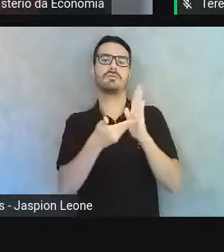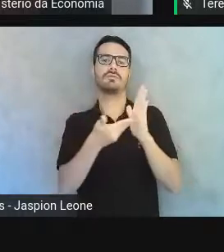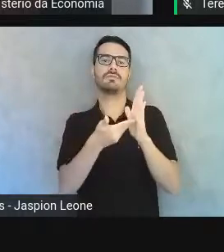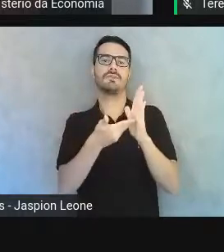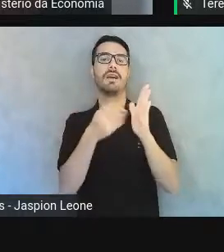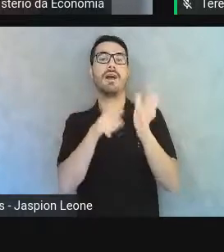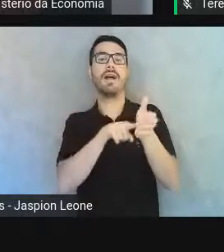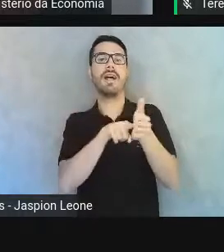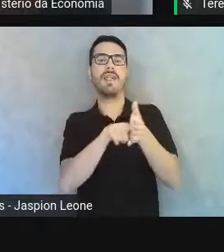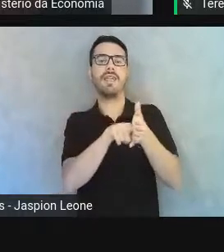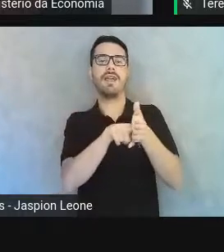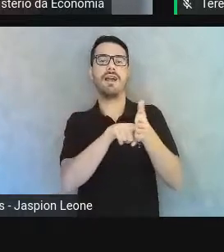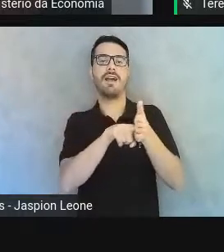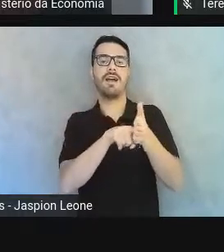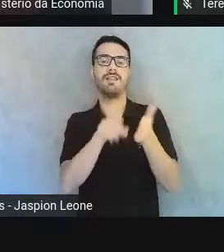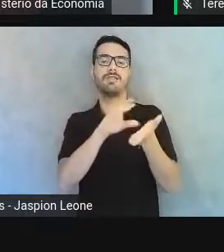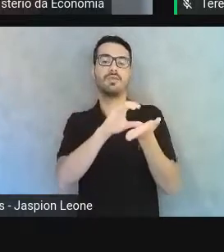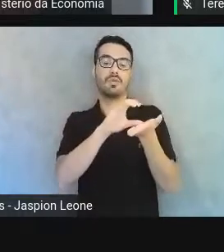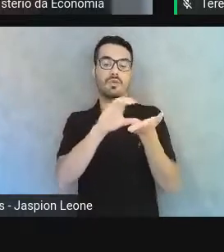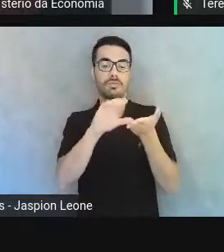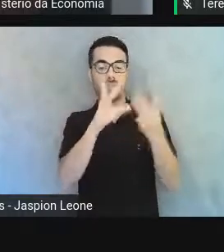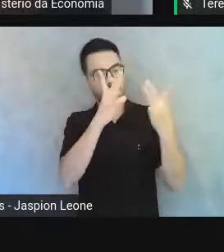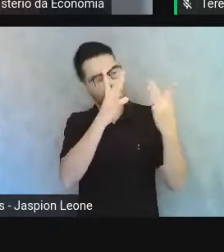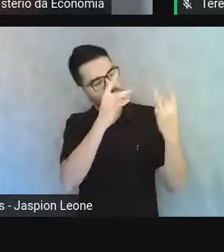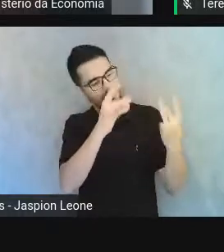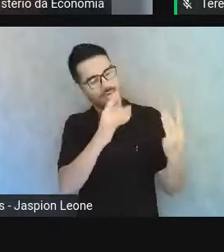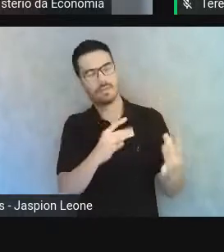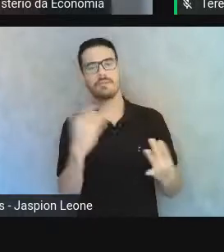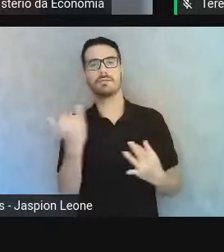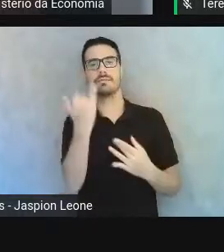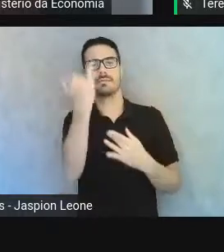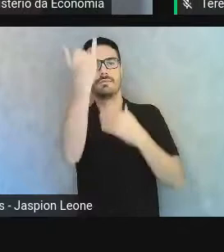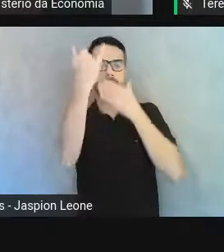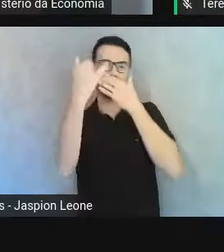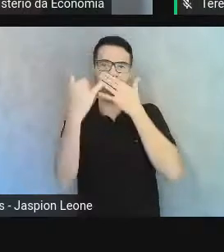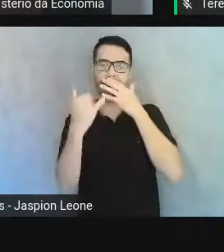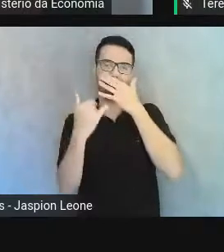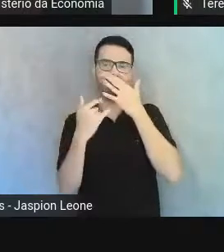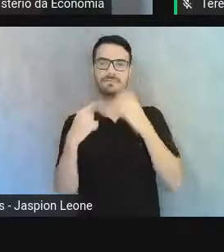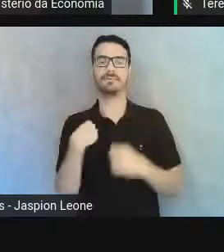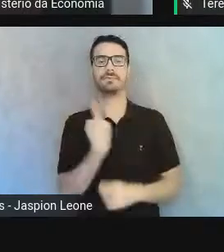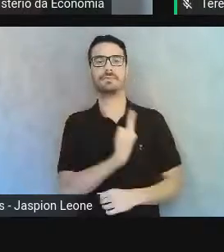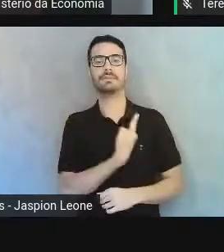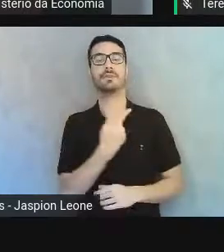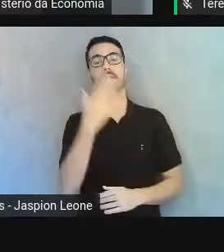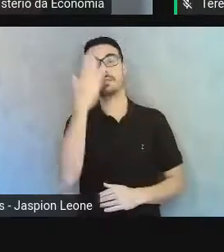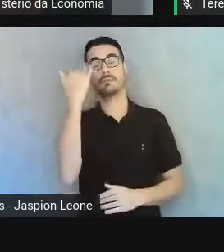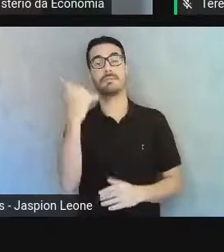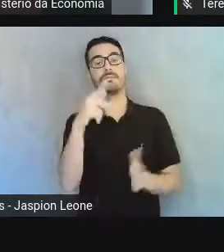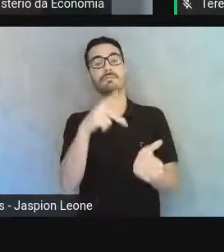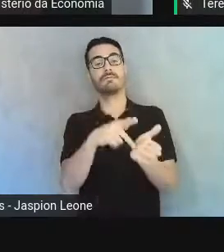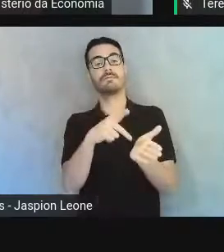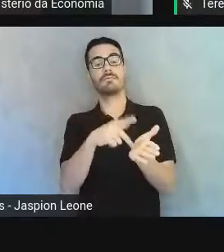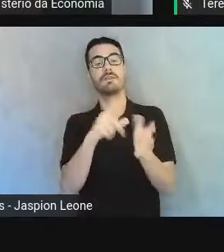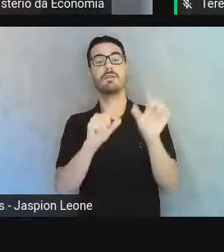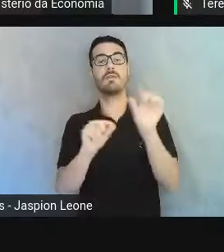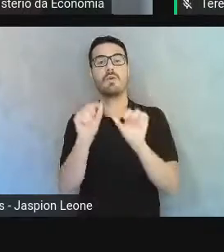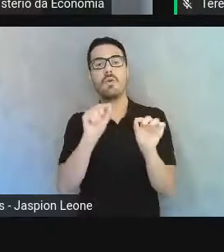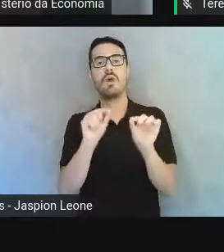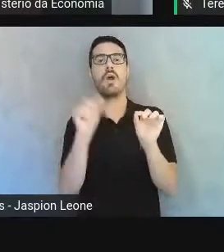análise orçamentária aí é muito importante para a gente saber realmente o que foi feito em termos, o que